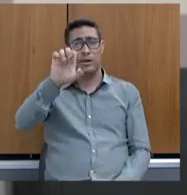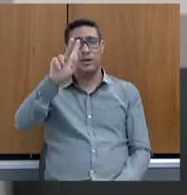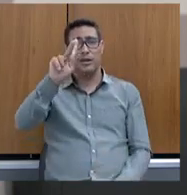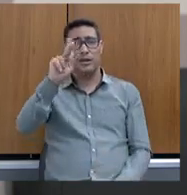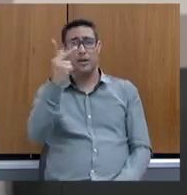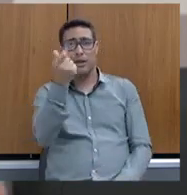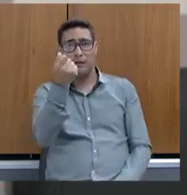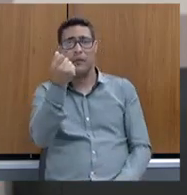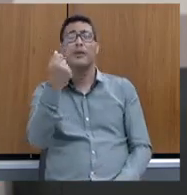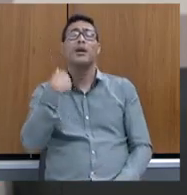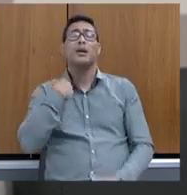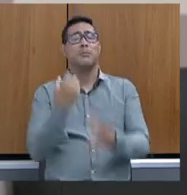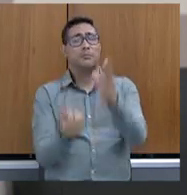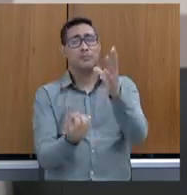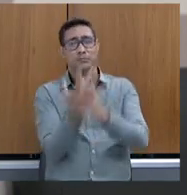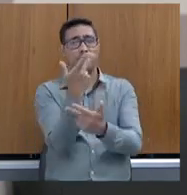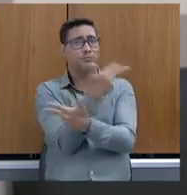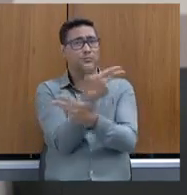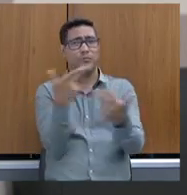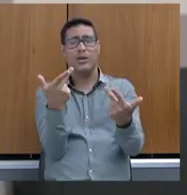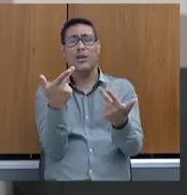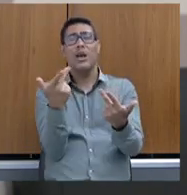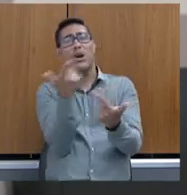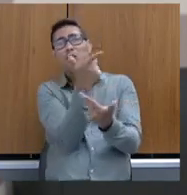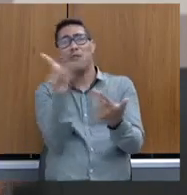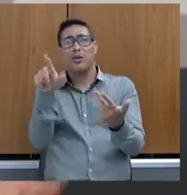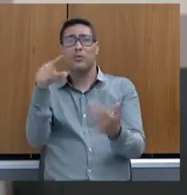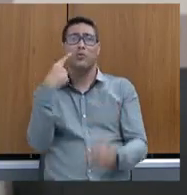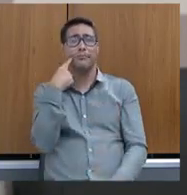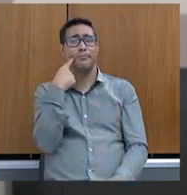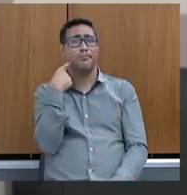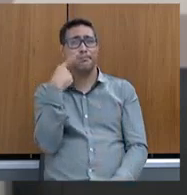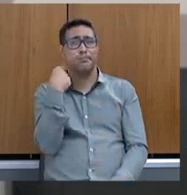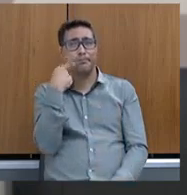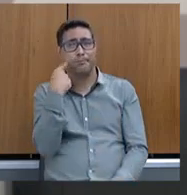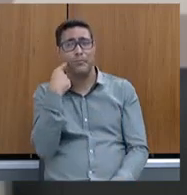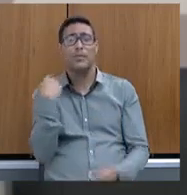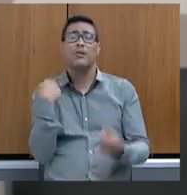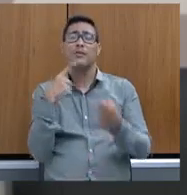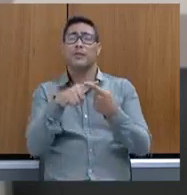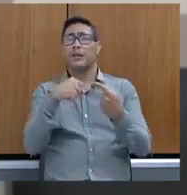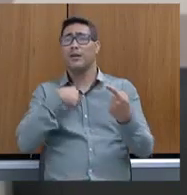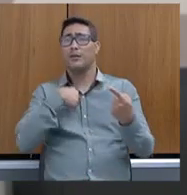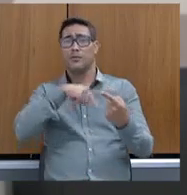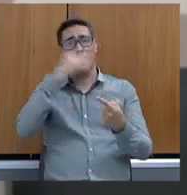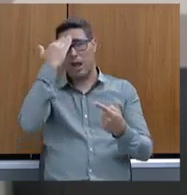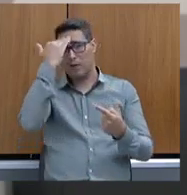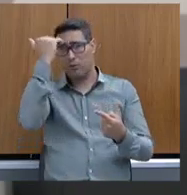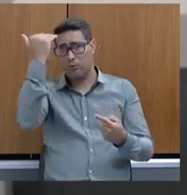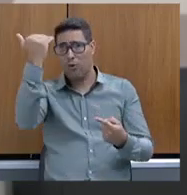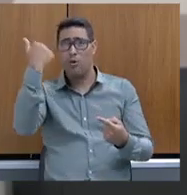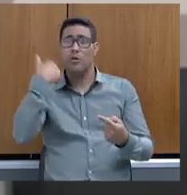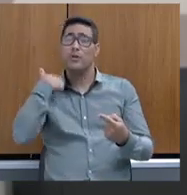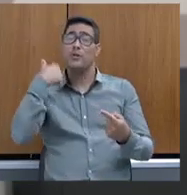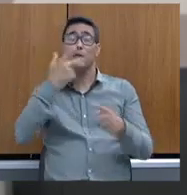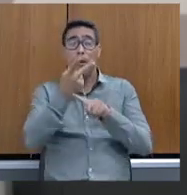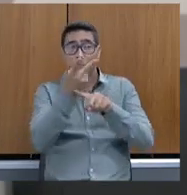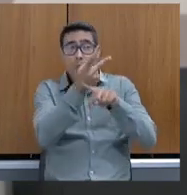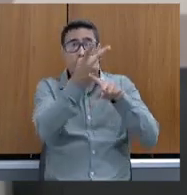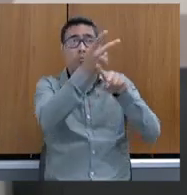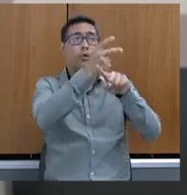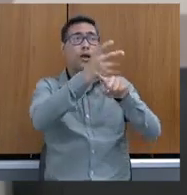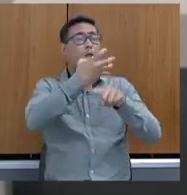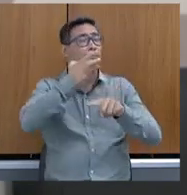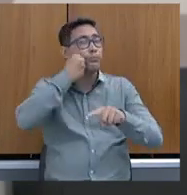programa vários outros Deputado Bosco é atores empresários buscando Patrimônio Histórico para restaurar e para conseguir